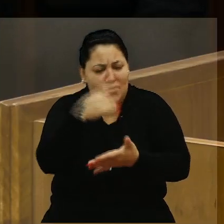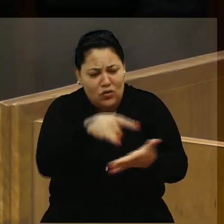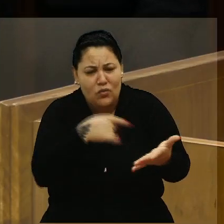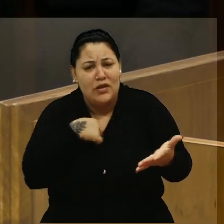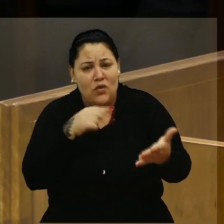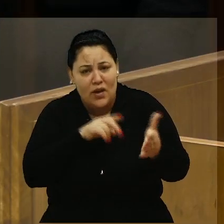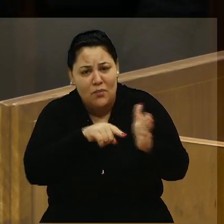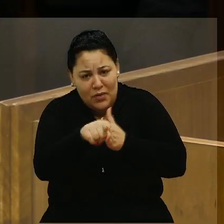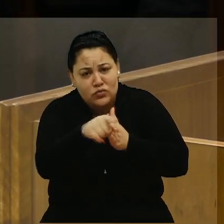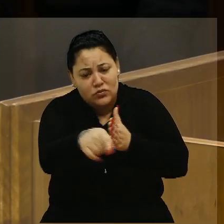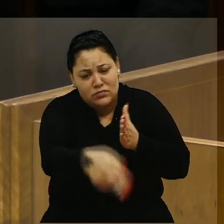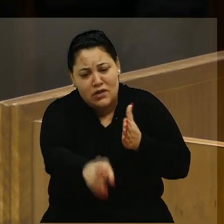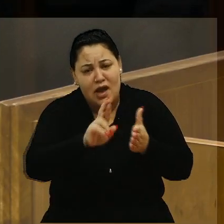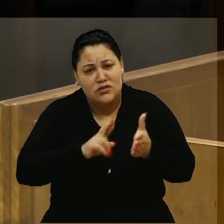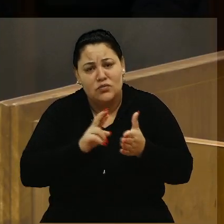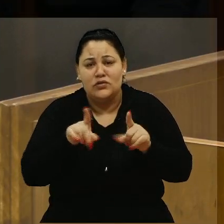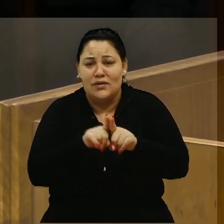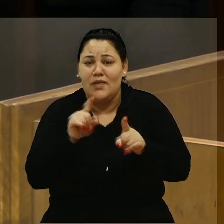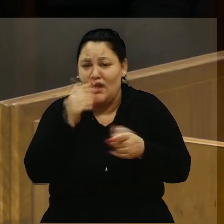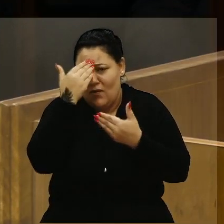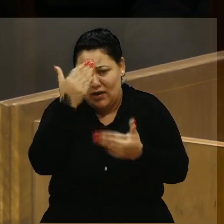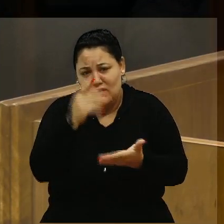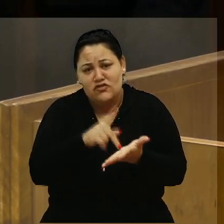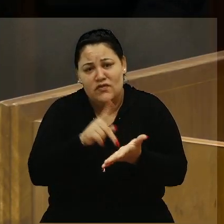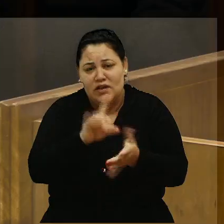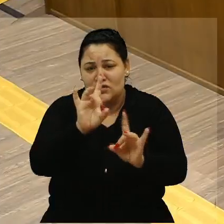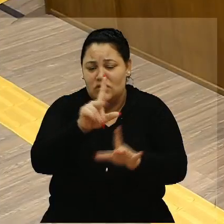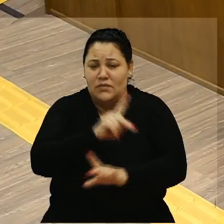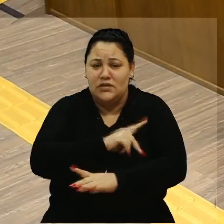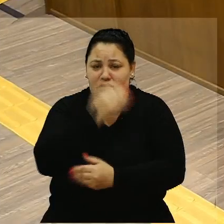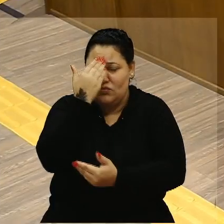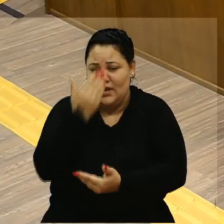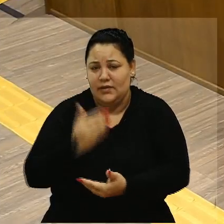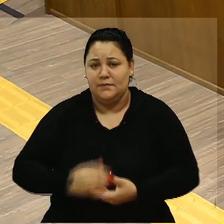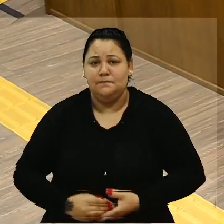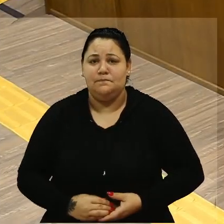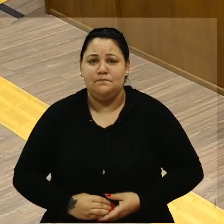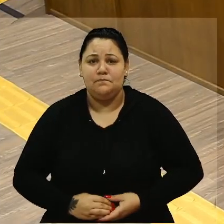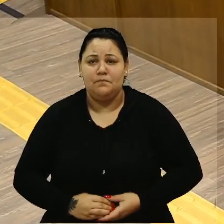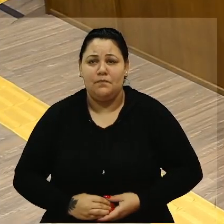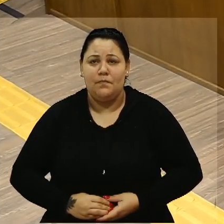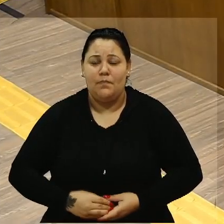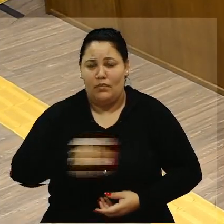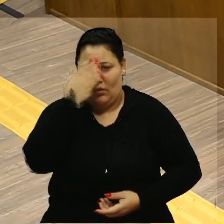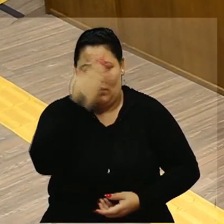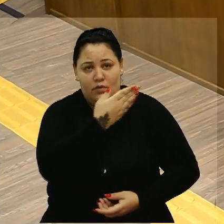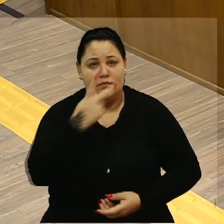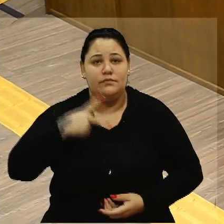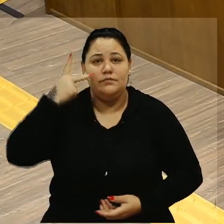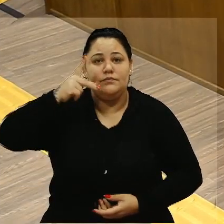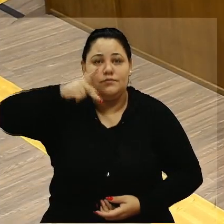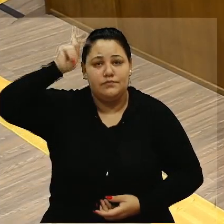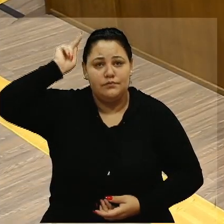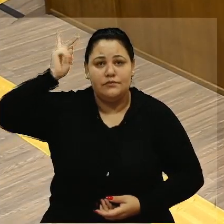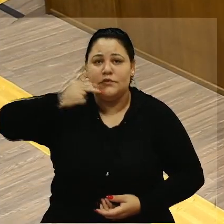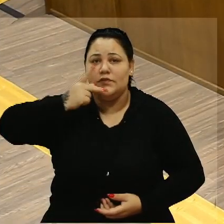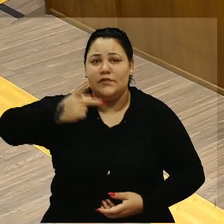peço lá, eu ficaria grato. Seria isso. Obrigado, presidente. Obrigado, vereador Iago. Em declaração de líder, vereador